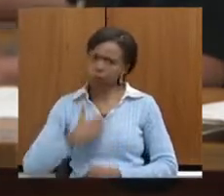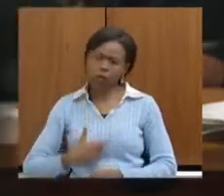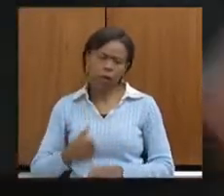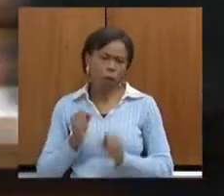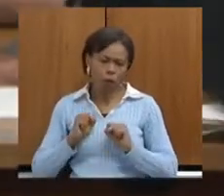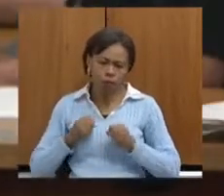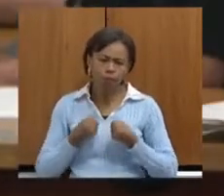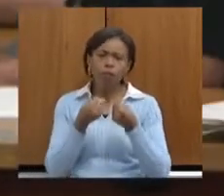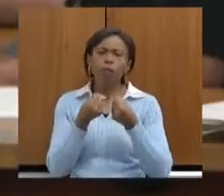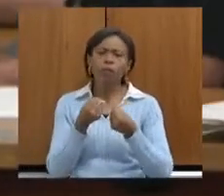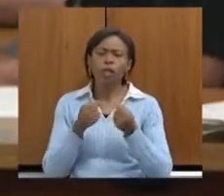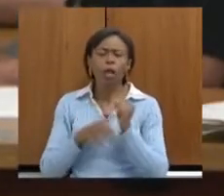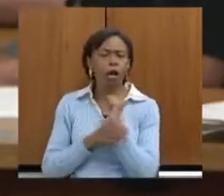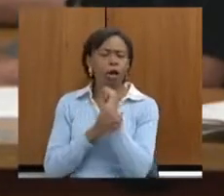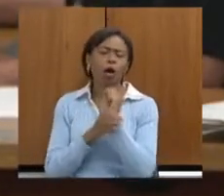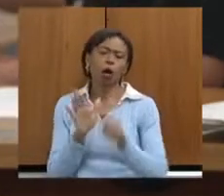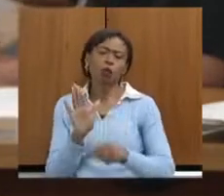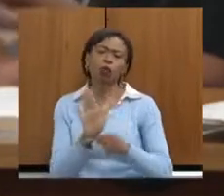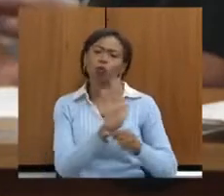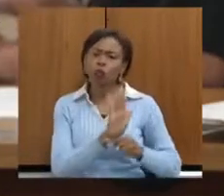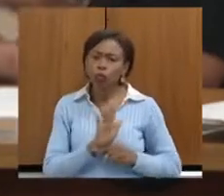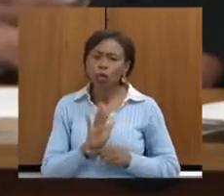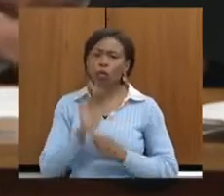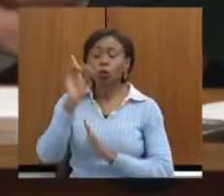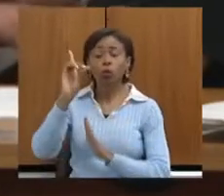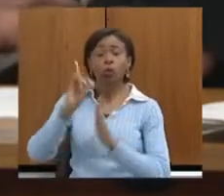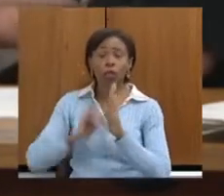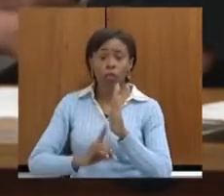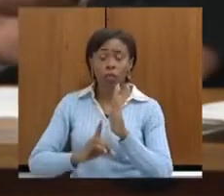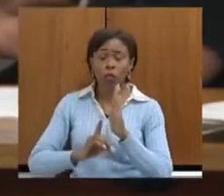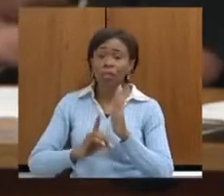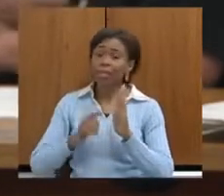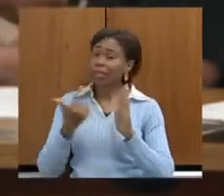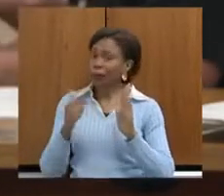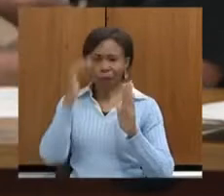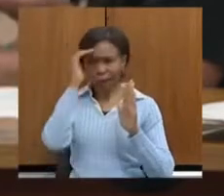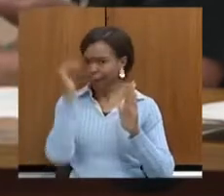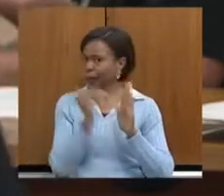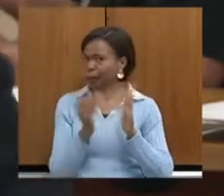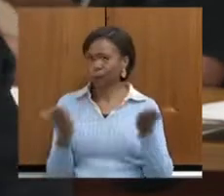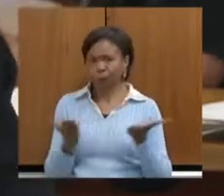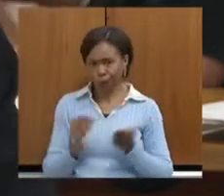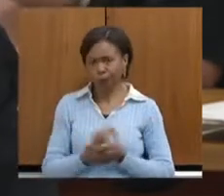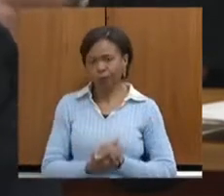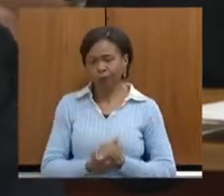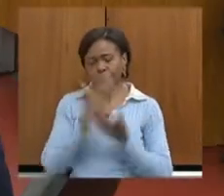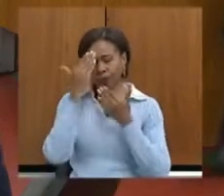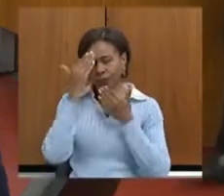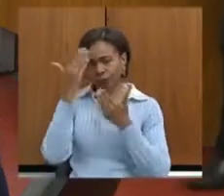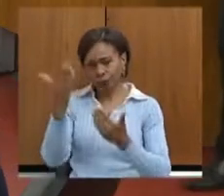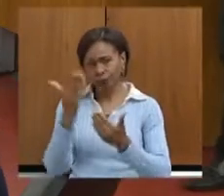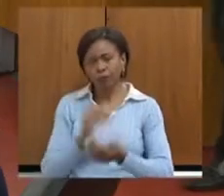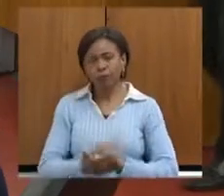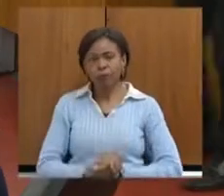defender é todos aqueles direitos que hoje não estão sendo respeitados muito obrigado